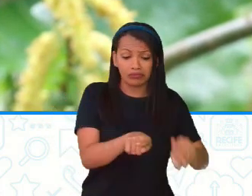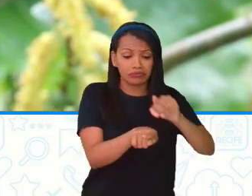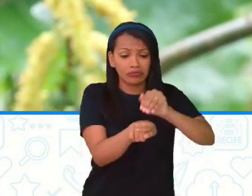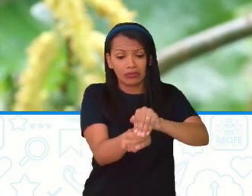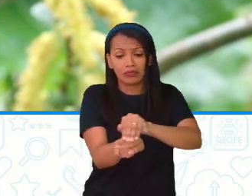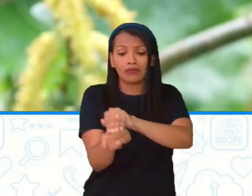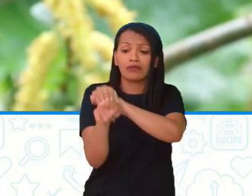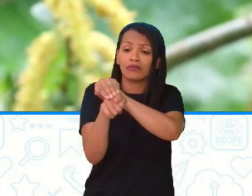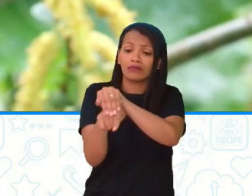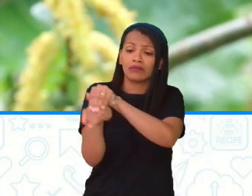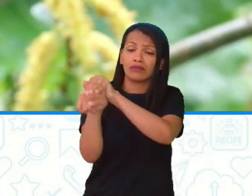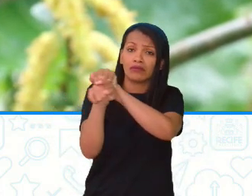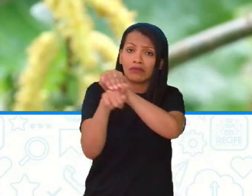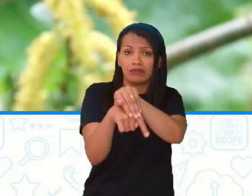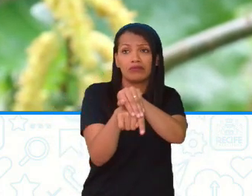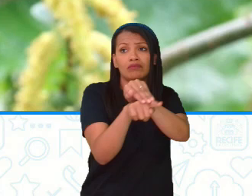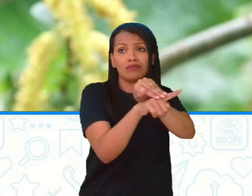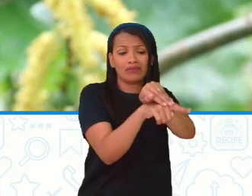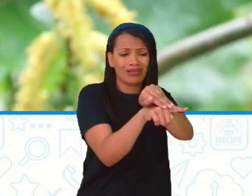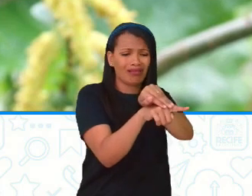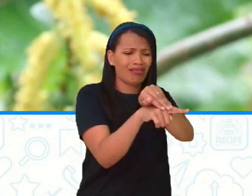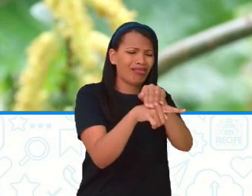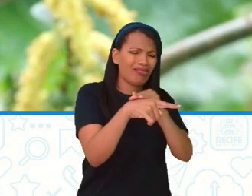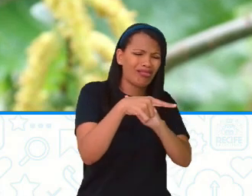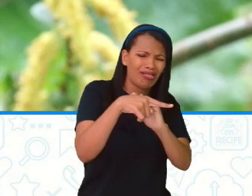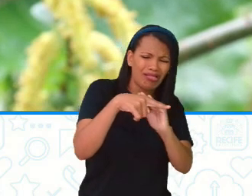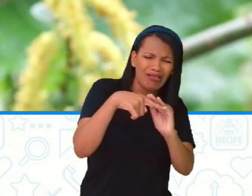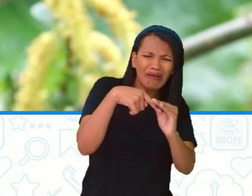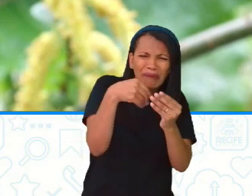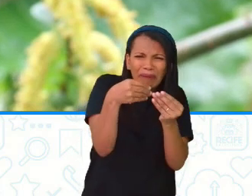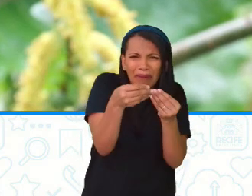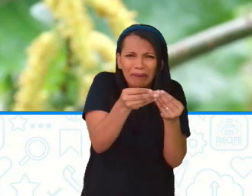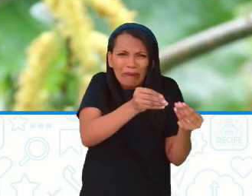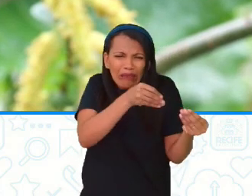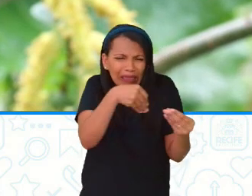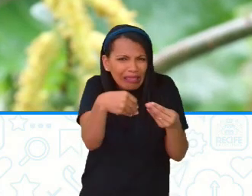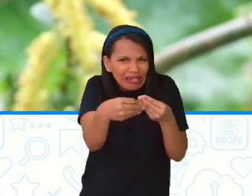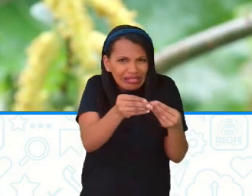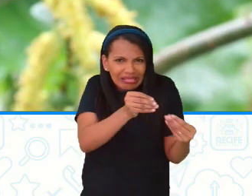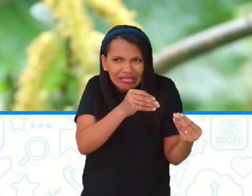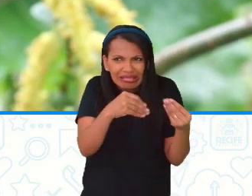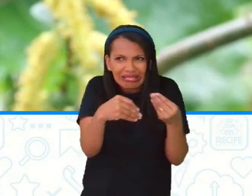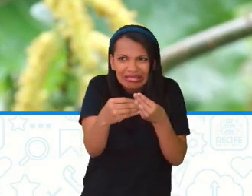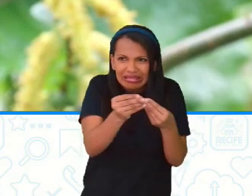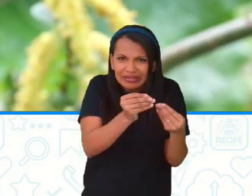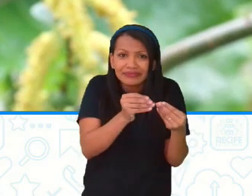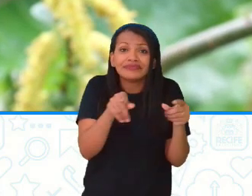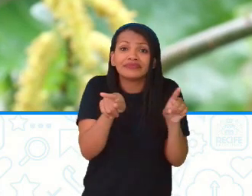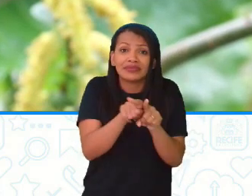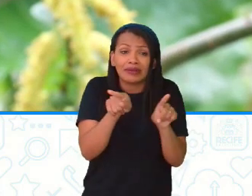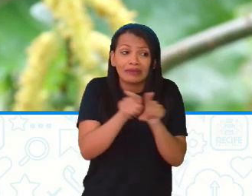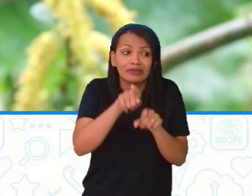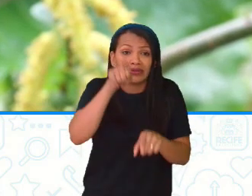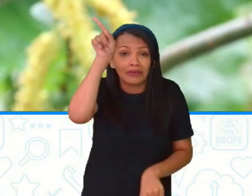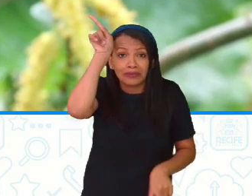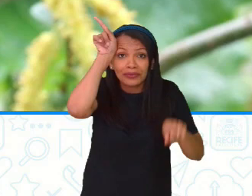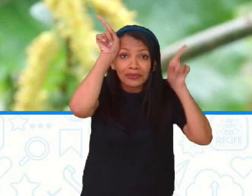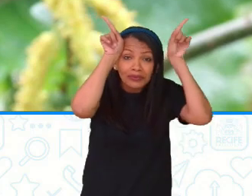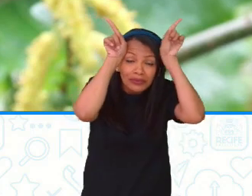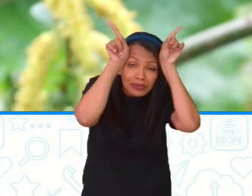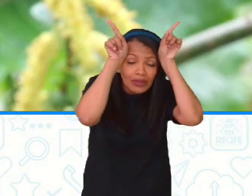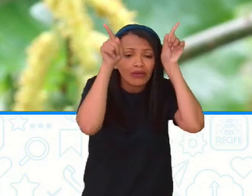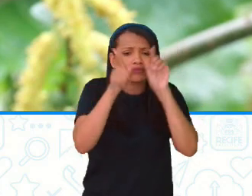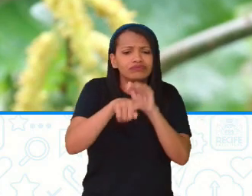ó, um corpo bem mole, olha, aqui são, essa parte aqui que eu estou apontando para vocês, são as antenas do caracol, e ele